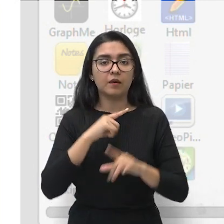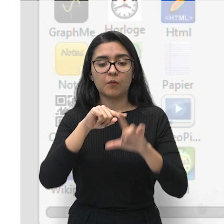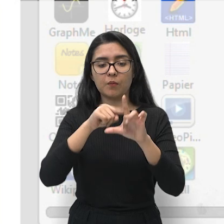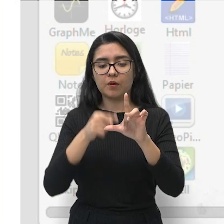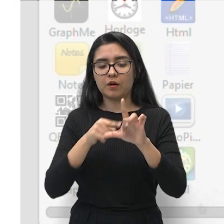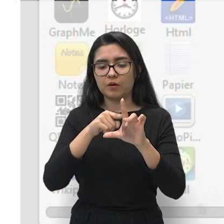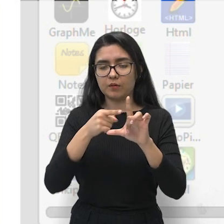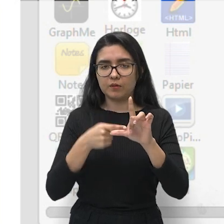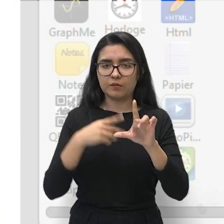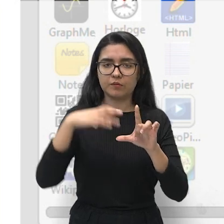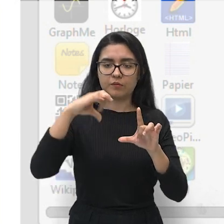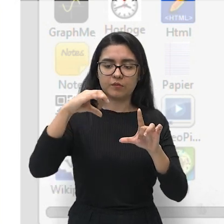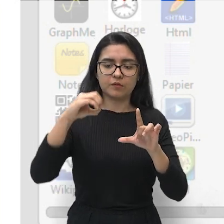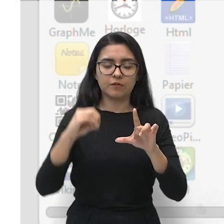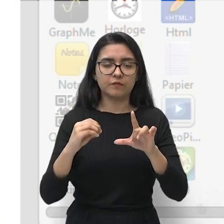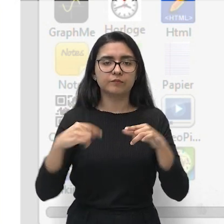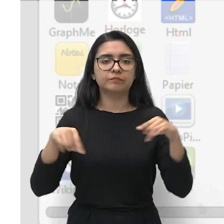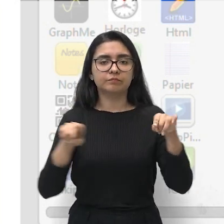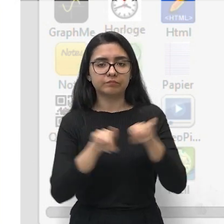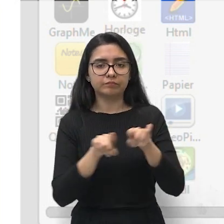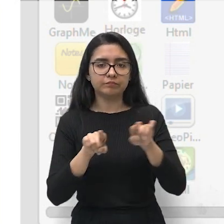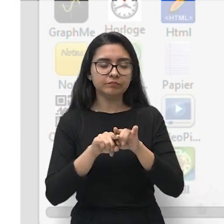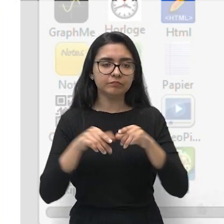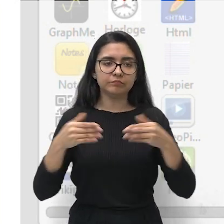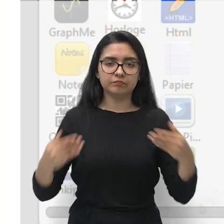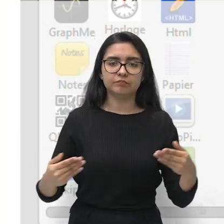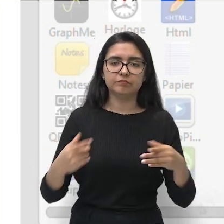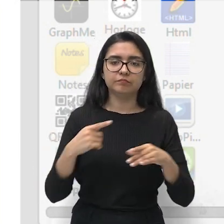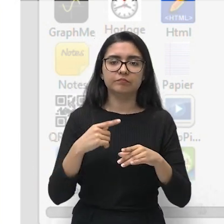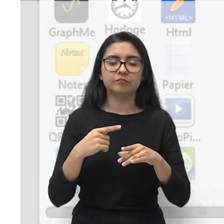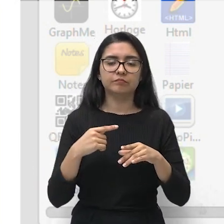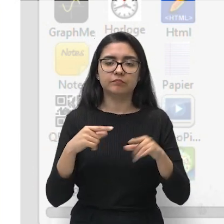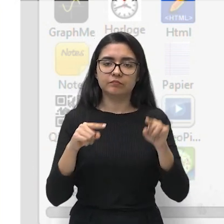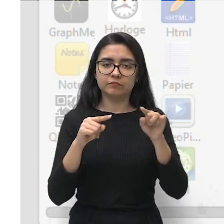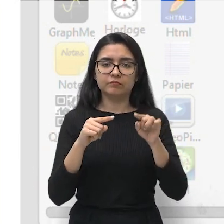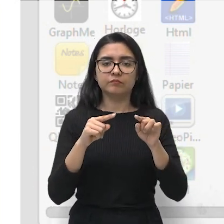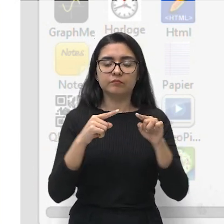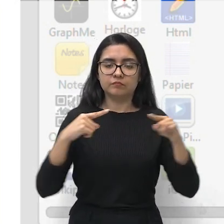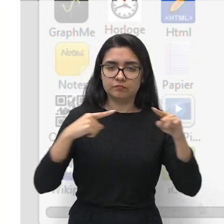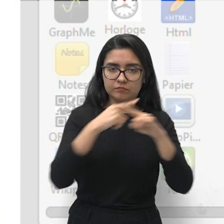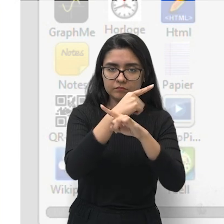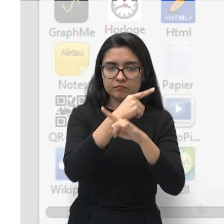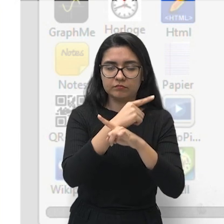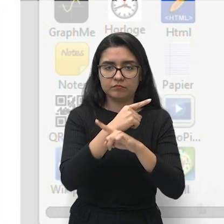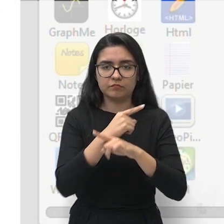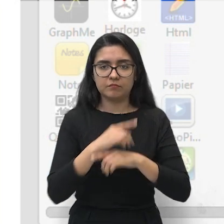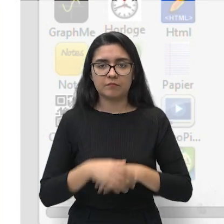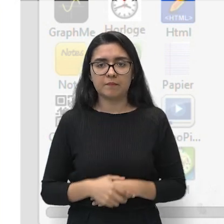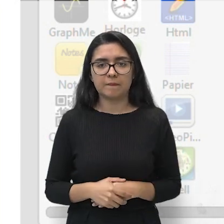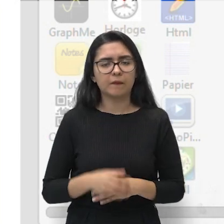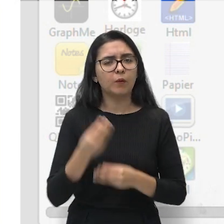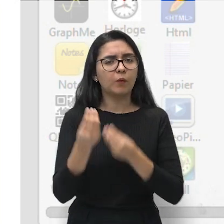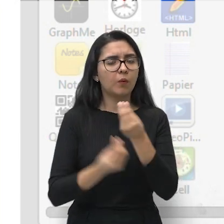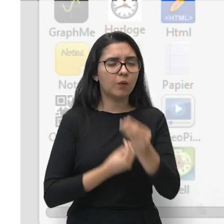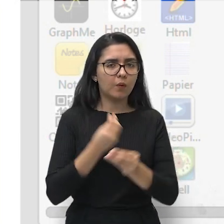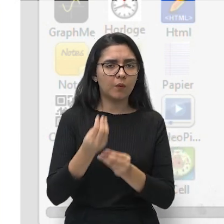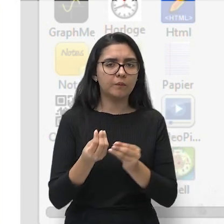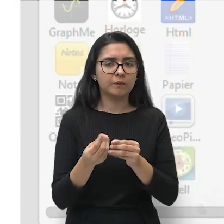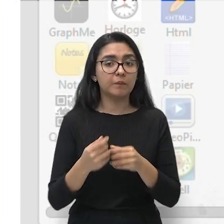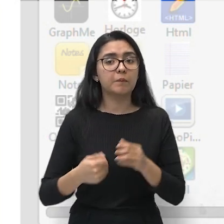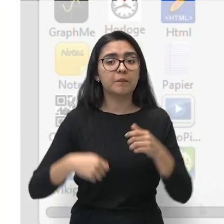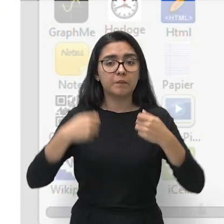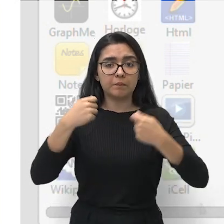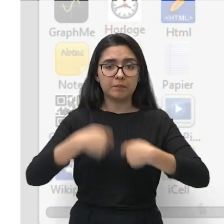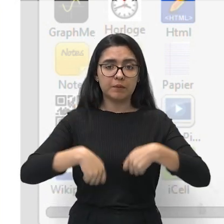aproveitar também já para dividir o segmento dado, né, um dessas retas, né, de segmento, em duas partes iguais. Então, como é que nós vamos fazer isso? Primeiro, vamos ter que